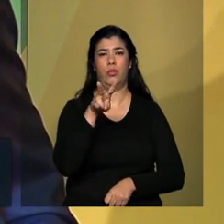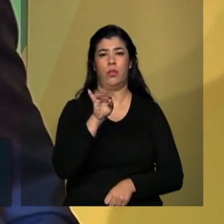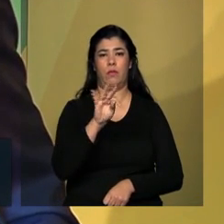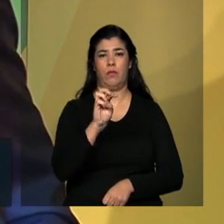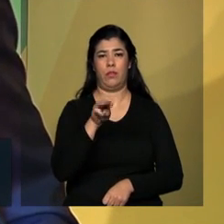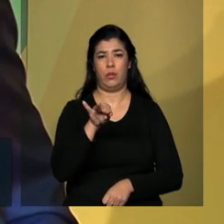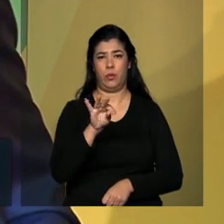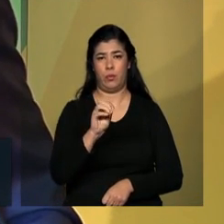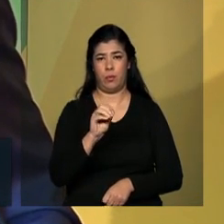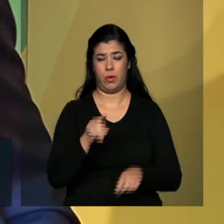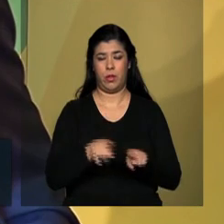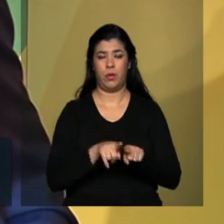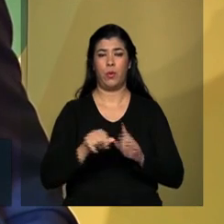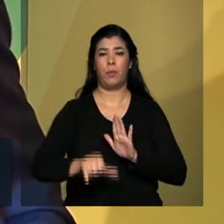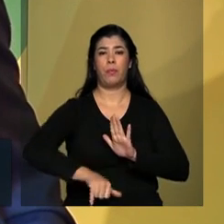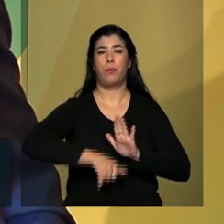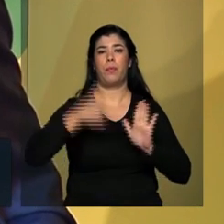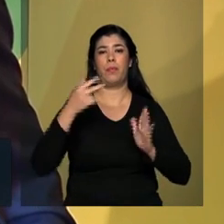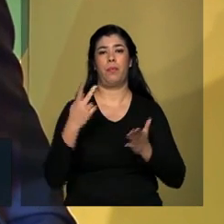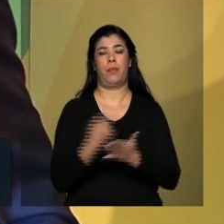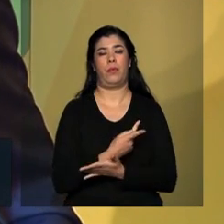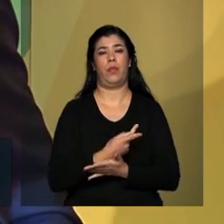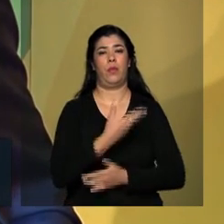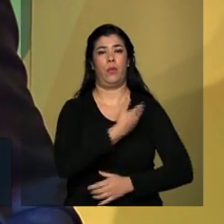passo é que o governo